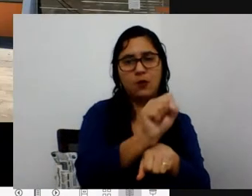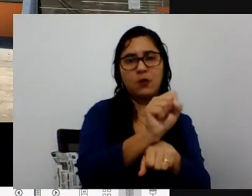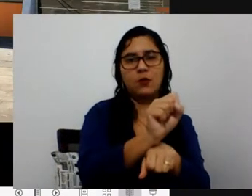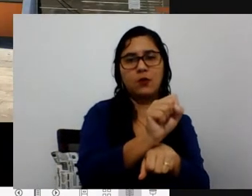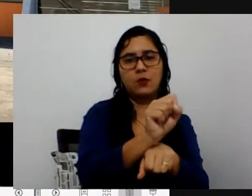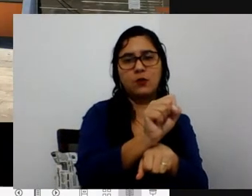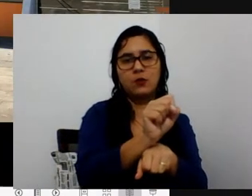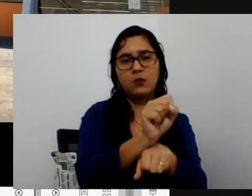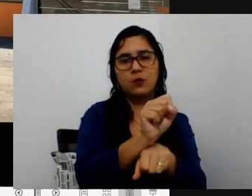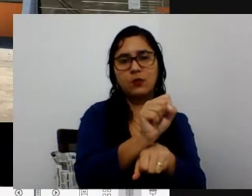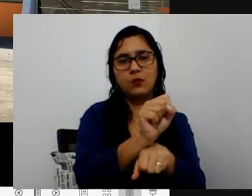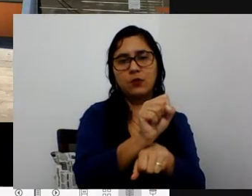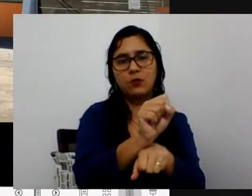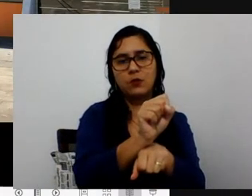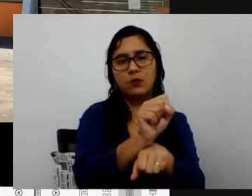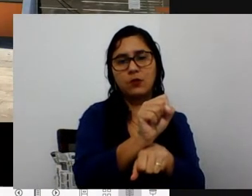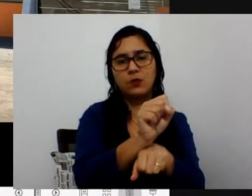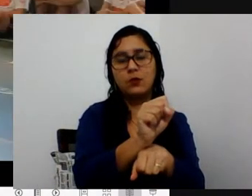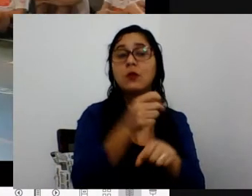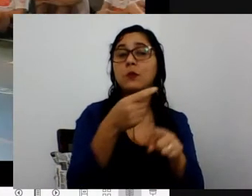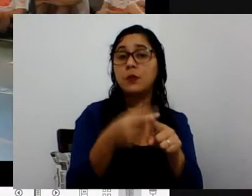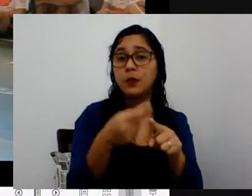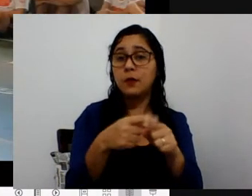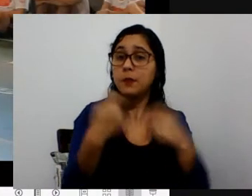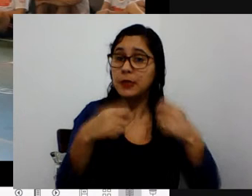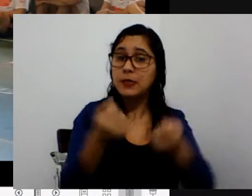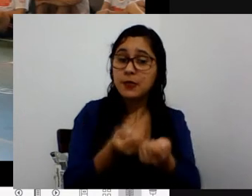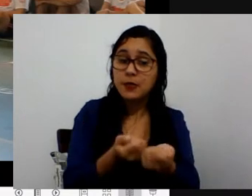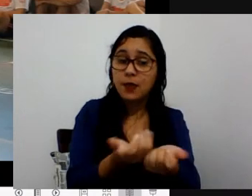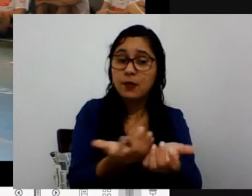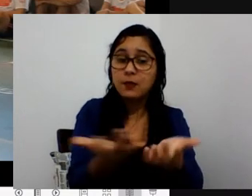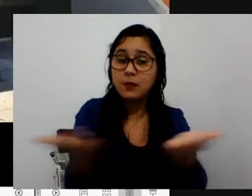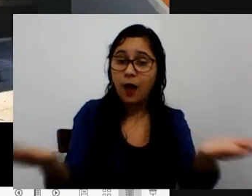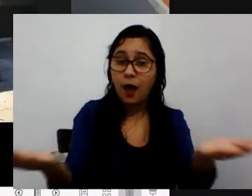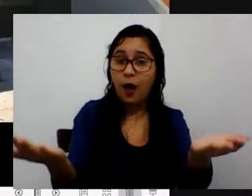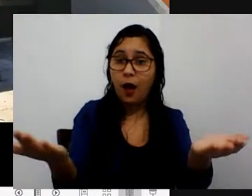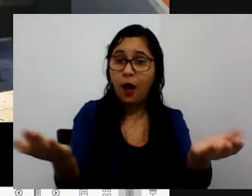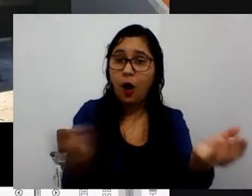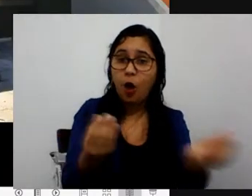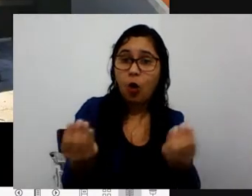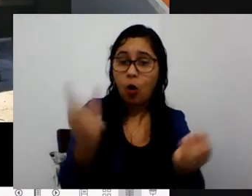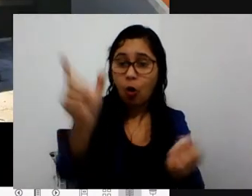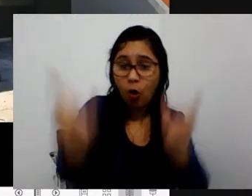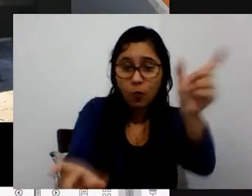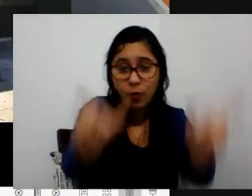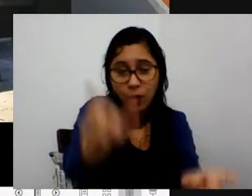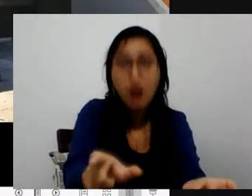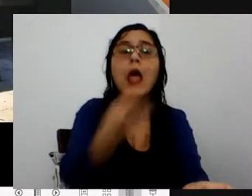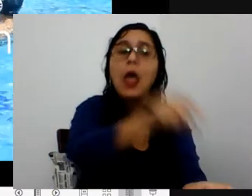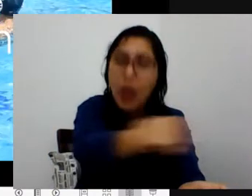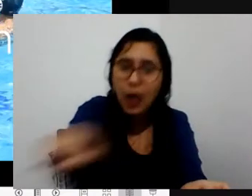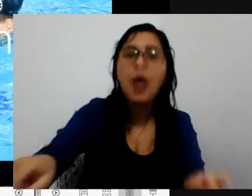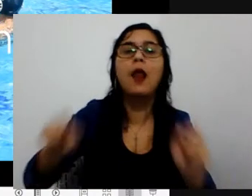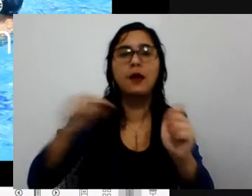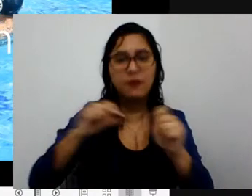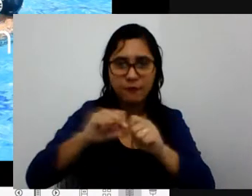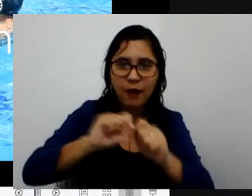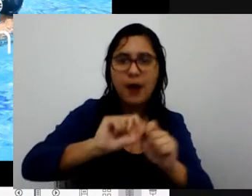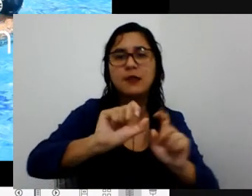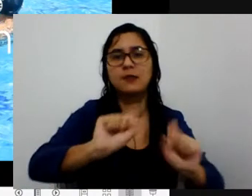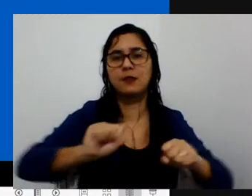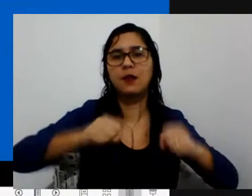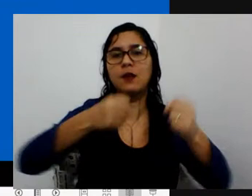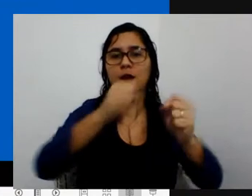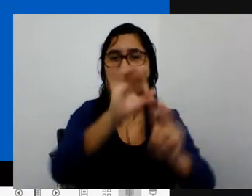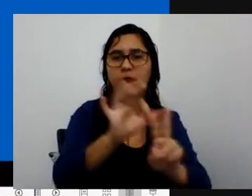pois dar condições para as pessoas é que fazem a UFSCar, e trabalhamos